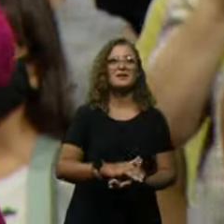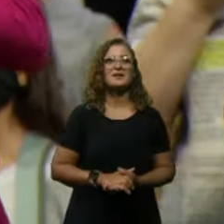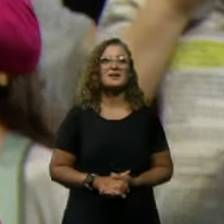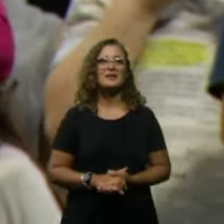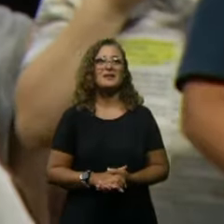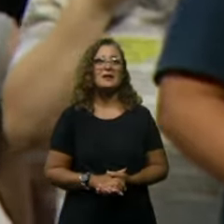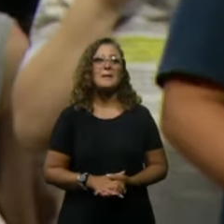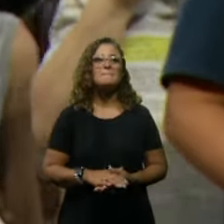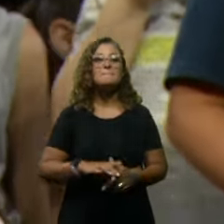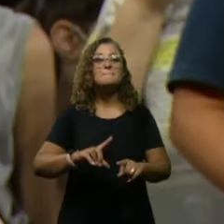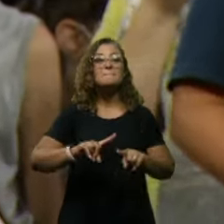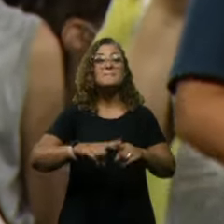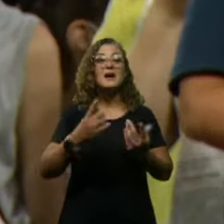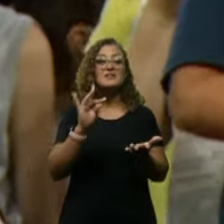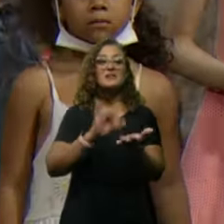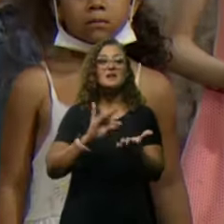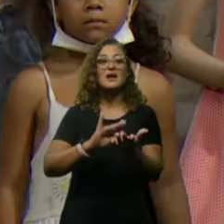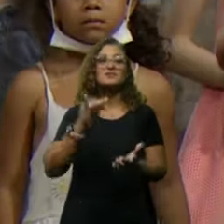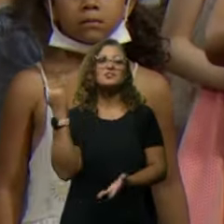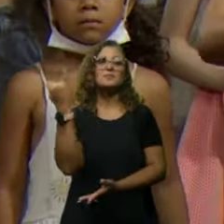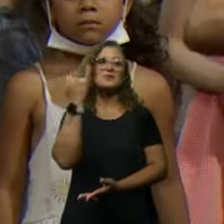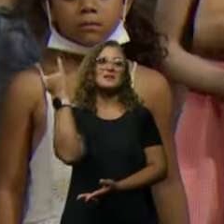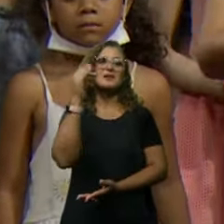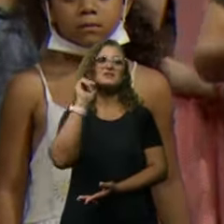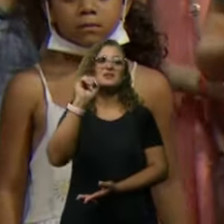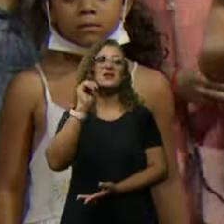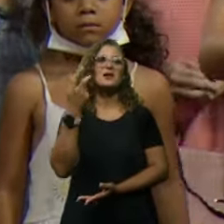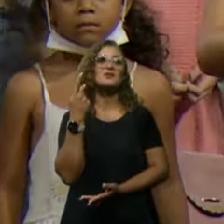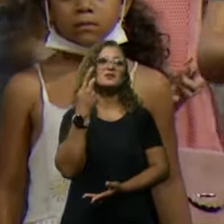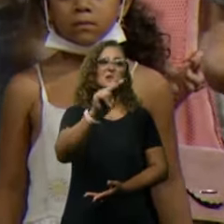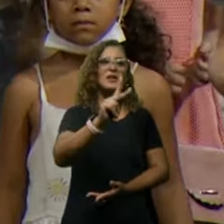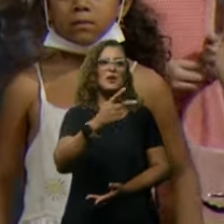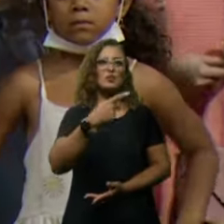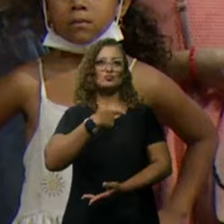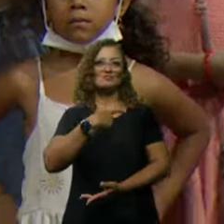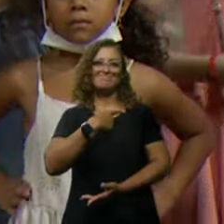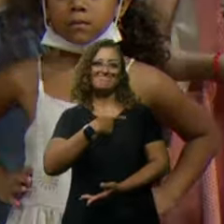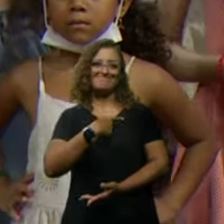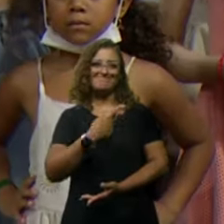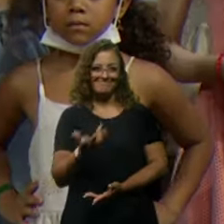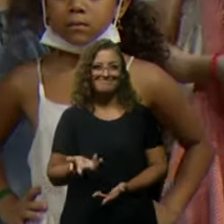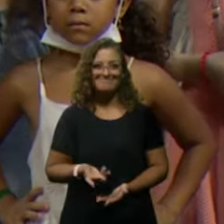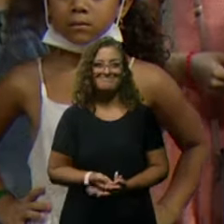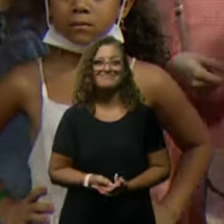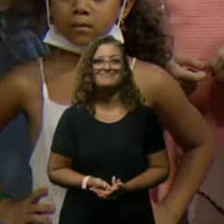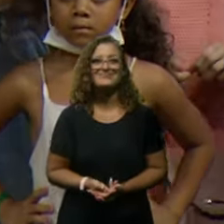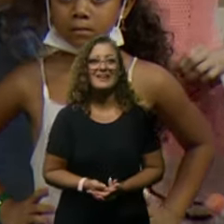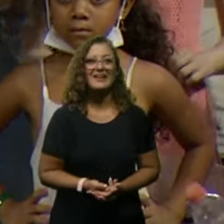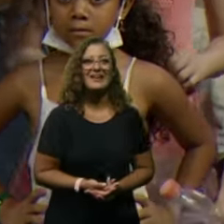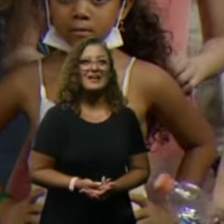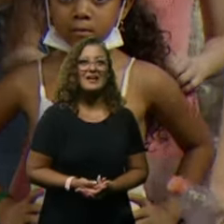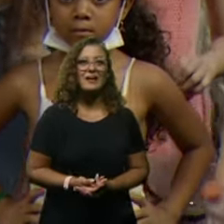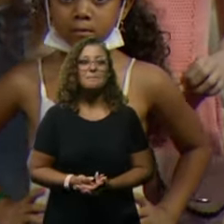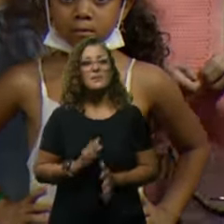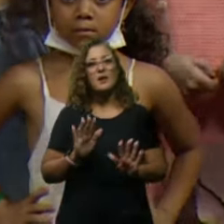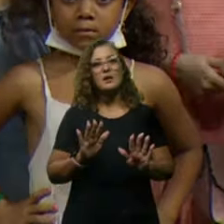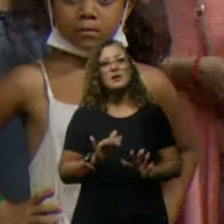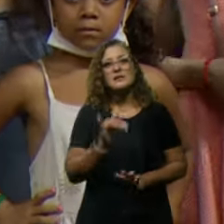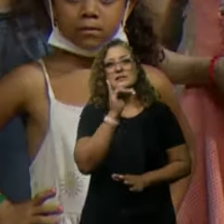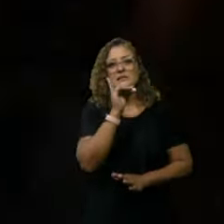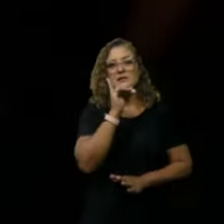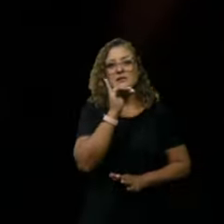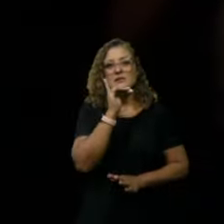sobre ser e vamos lá eu boto uma criancinha visualmente aparentemente